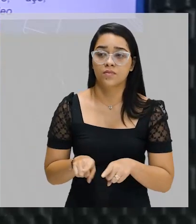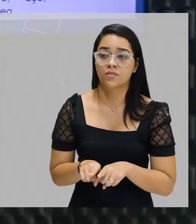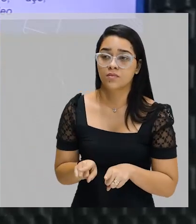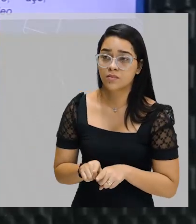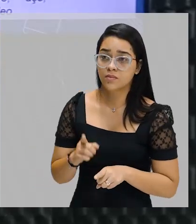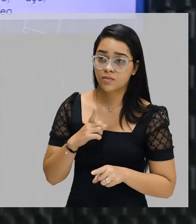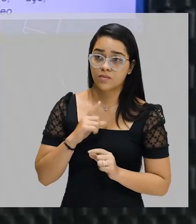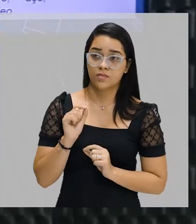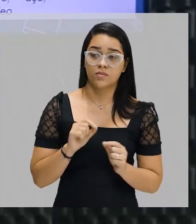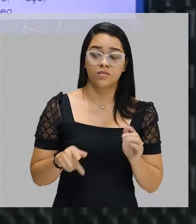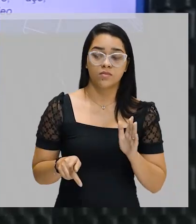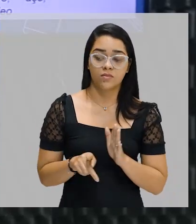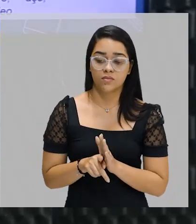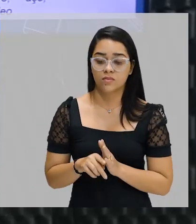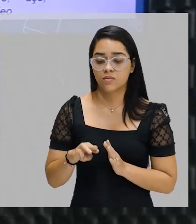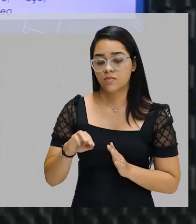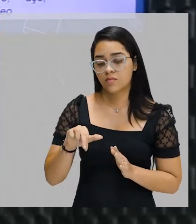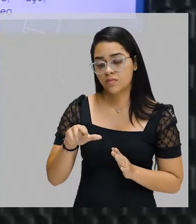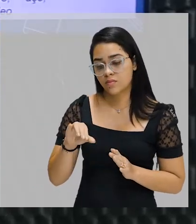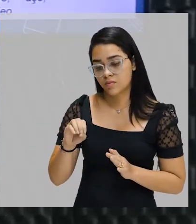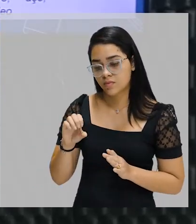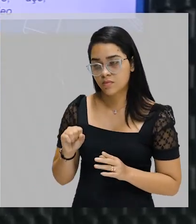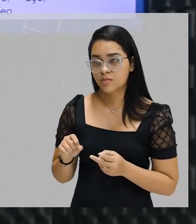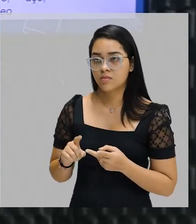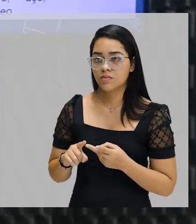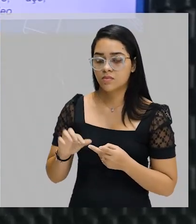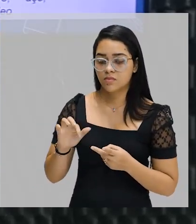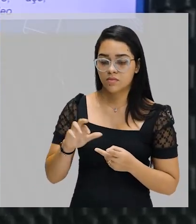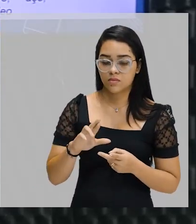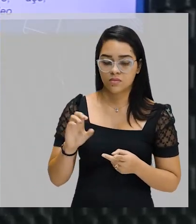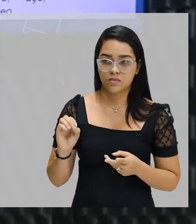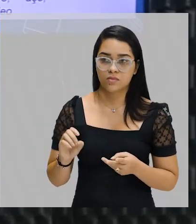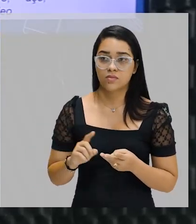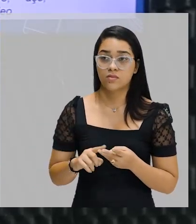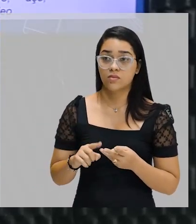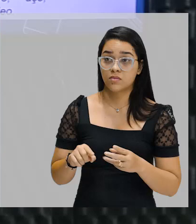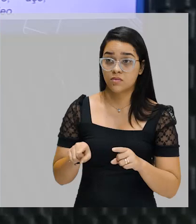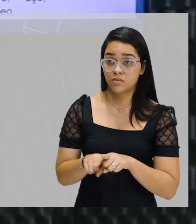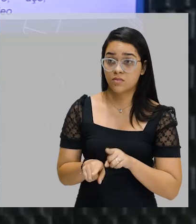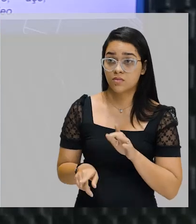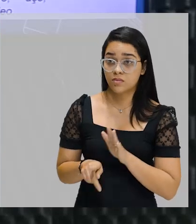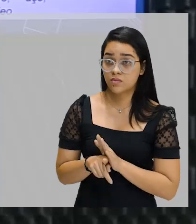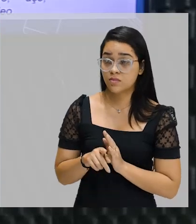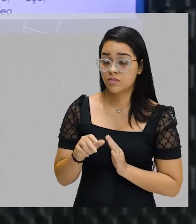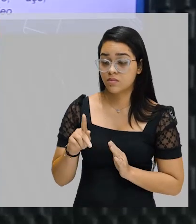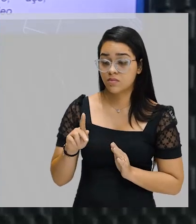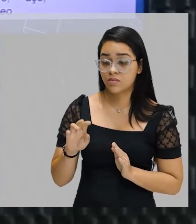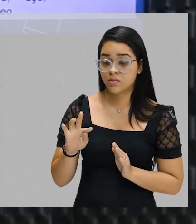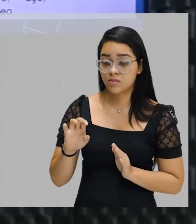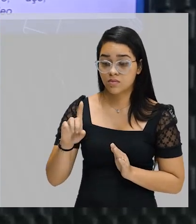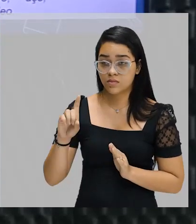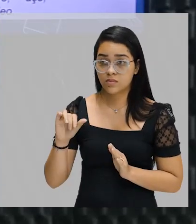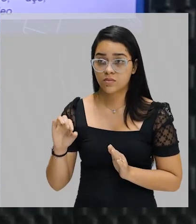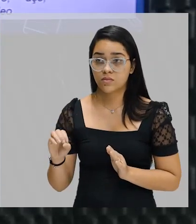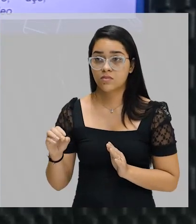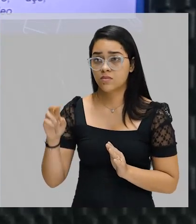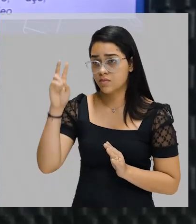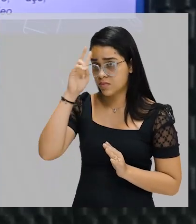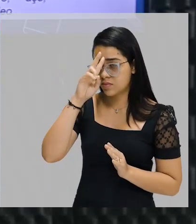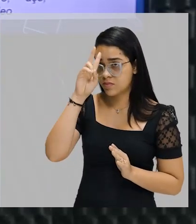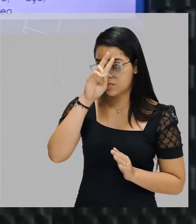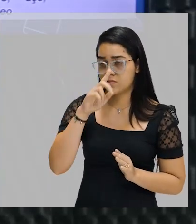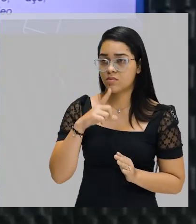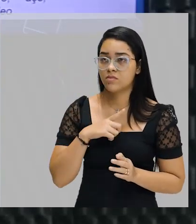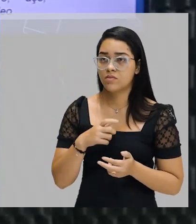também, galera, destaque na produção de minério, tá certo? De ferro, de aço e também derivados de petróleo, galera, tá? Lembra aí que nós